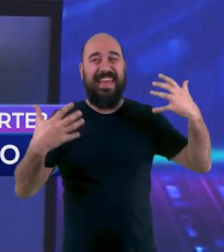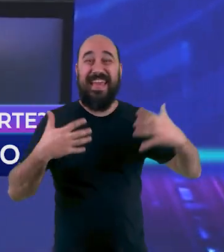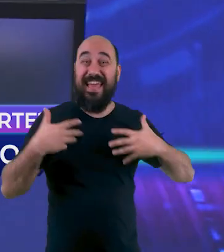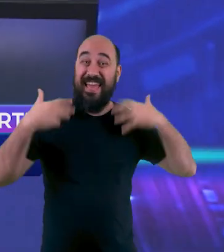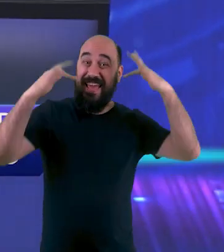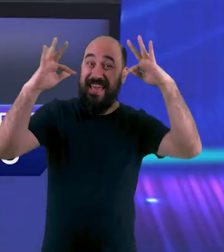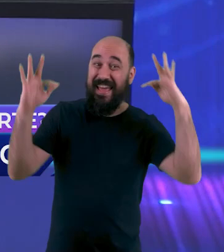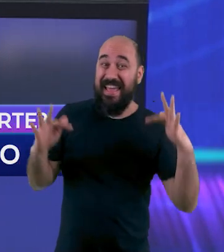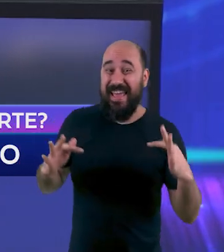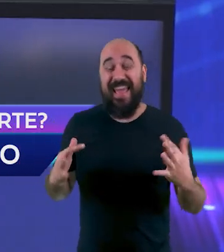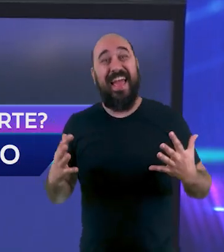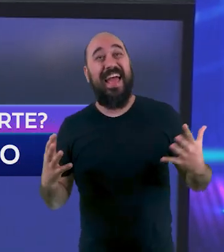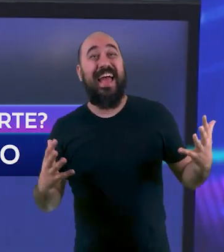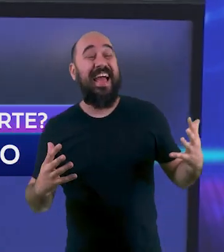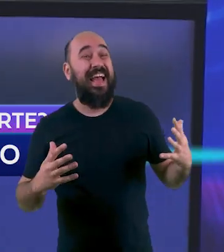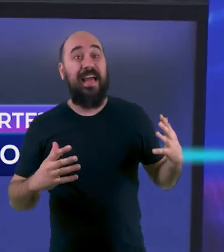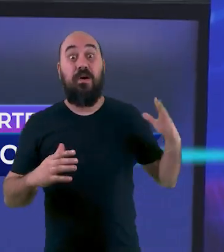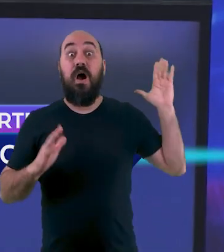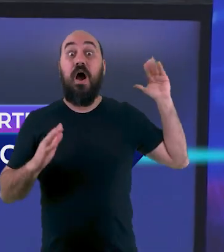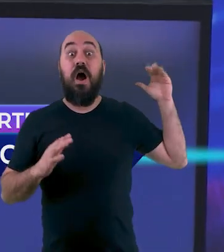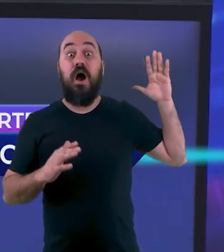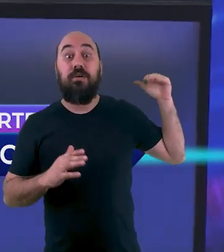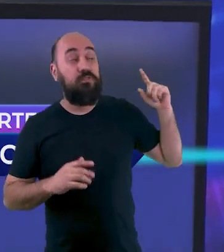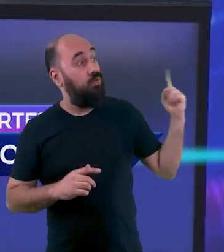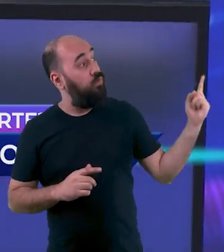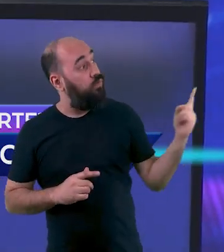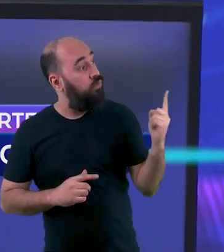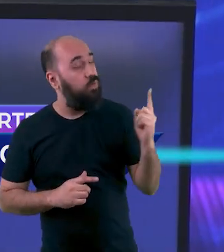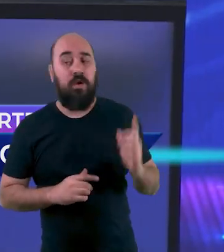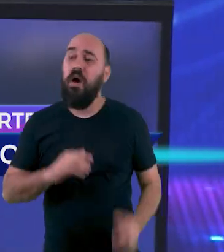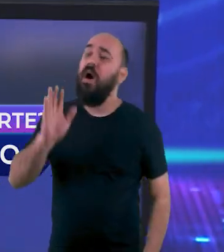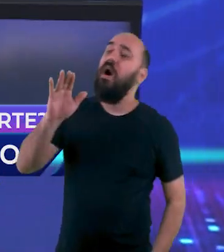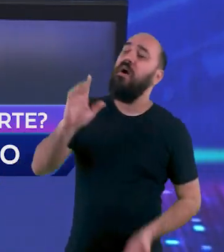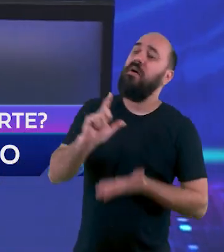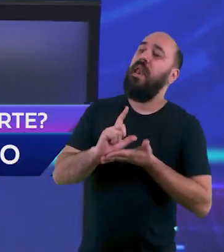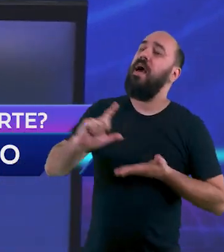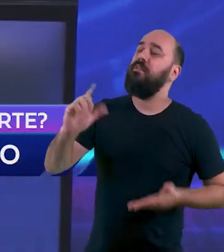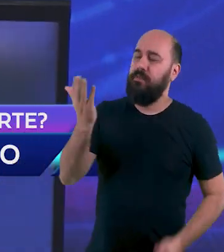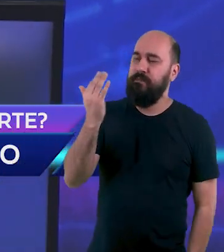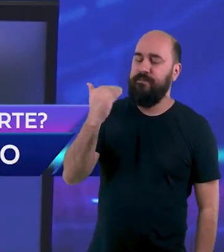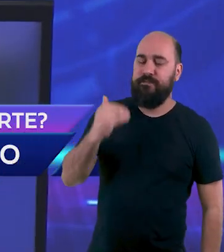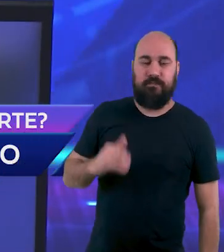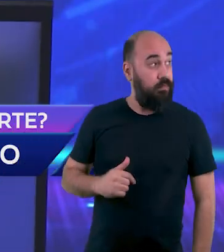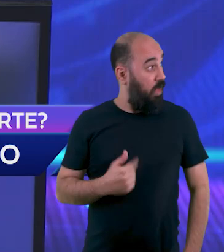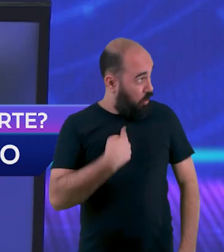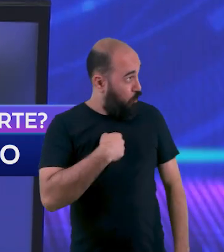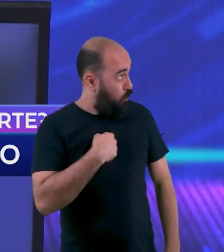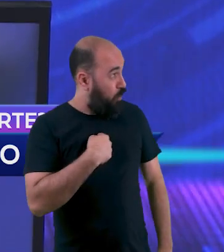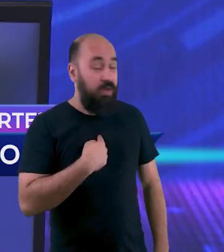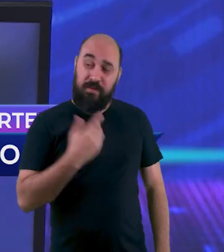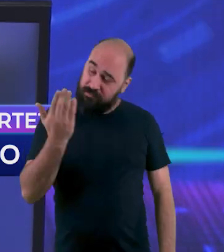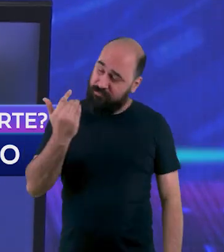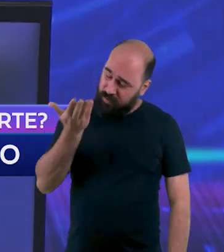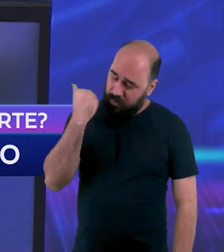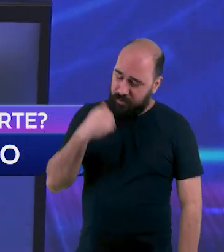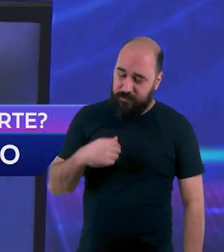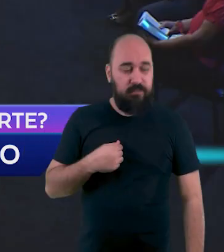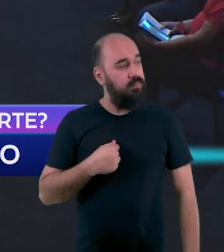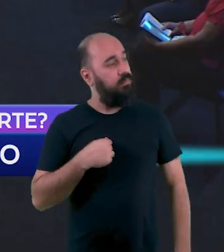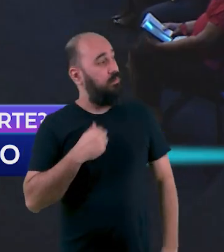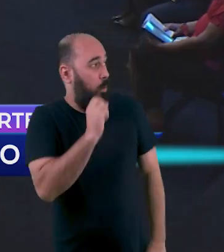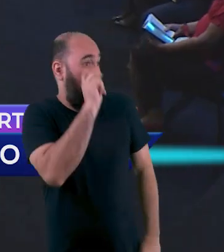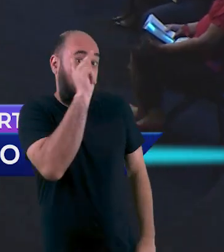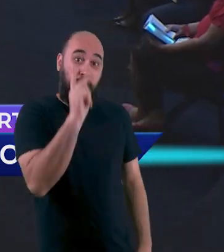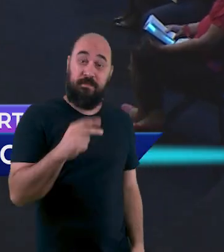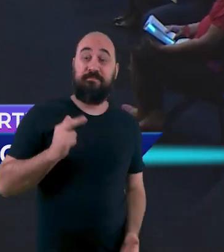contente. Aí chega um anjo e fala assim, ô Lázaro, vem cá. Aí Lázaro fala assim, você mesmo, vem cá.